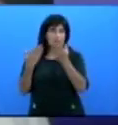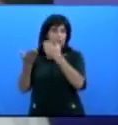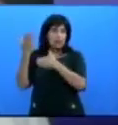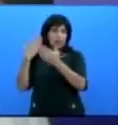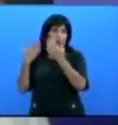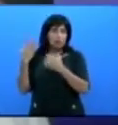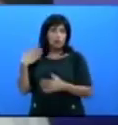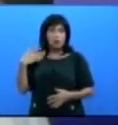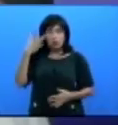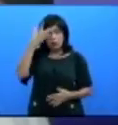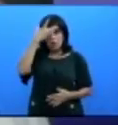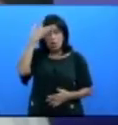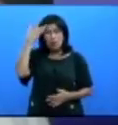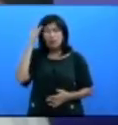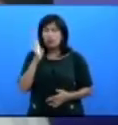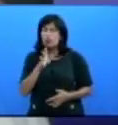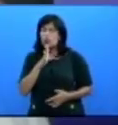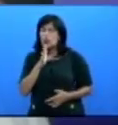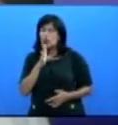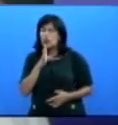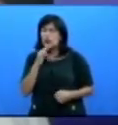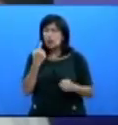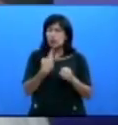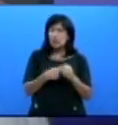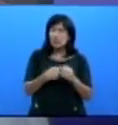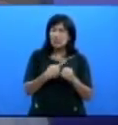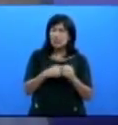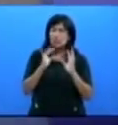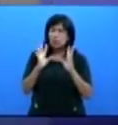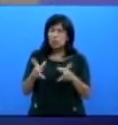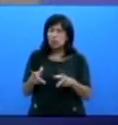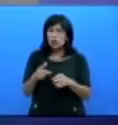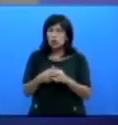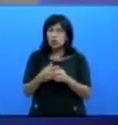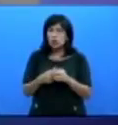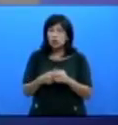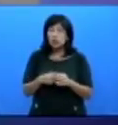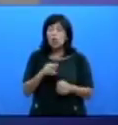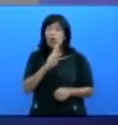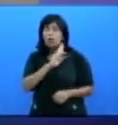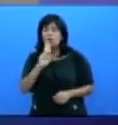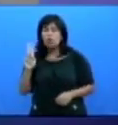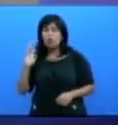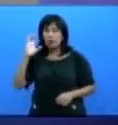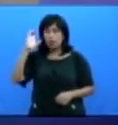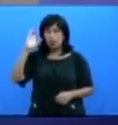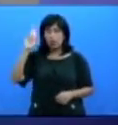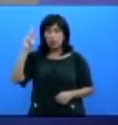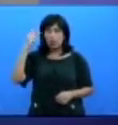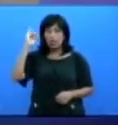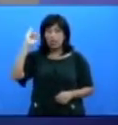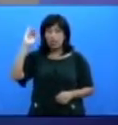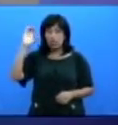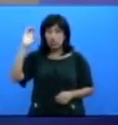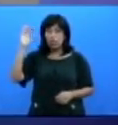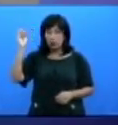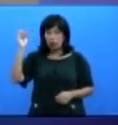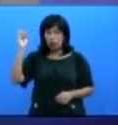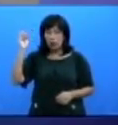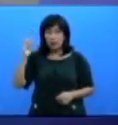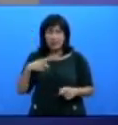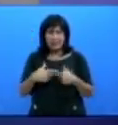pessoa bastante conhecida na nossa cidade, mais conhecido como Chico. Ele trabalhava na Esperta